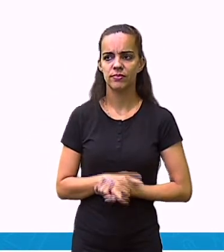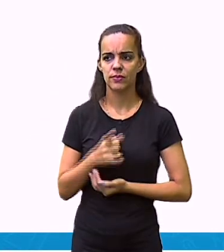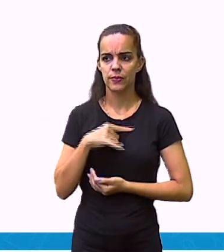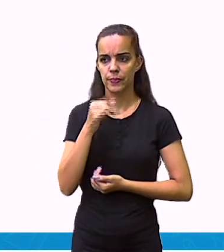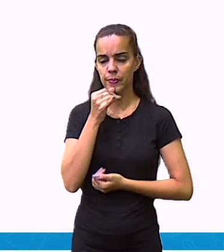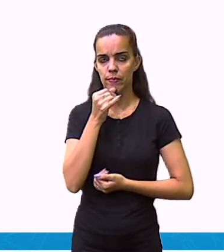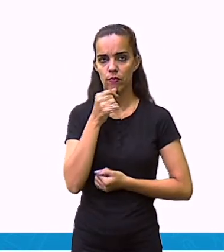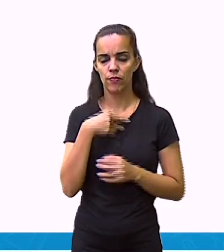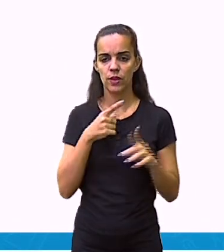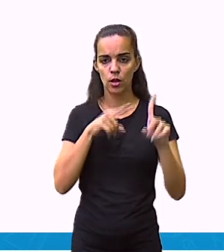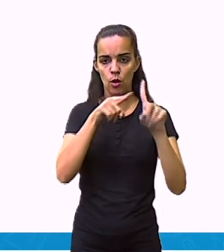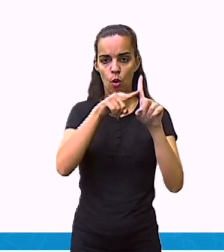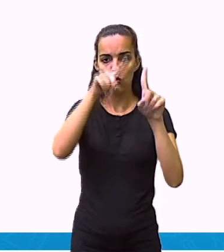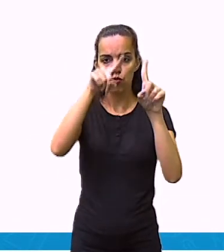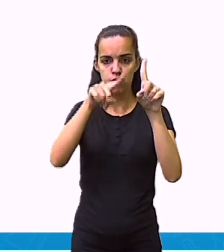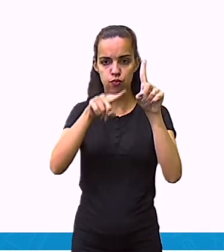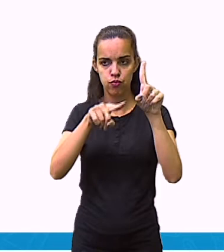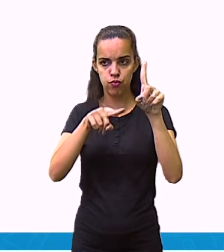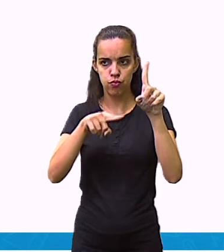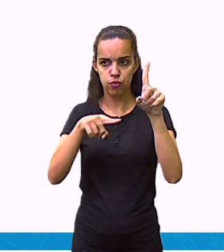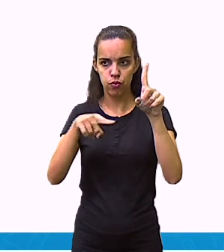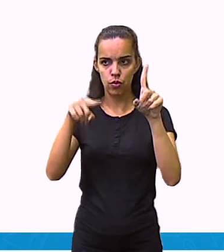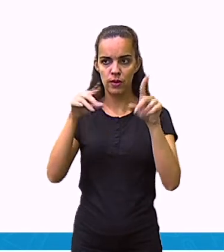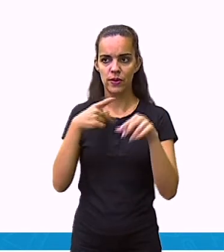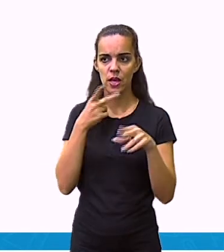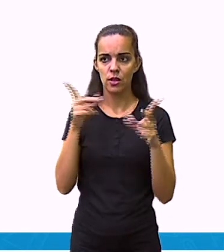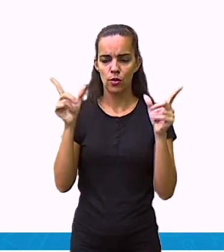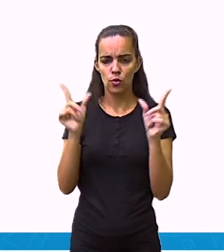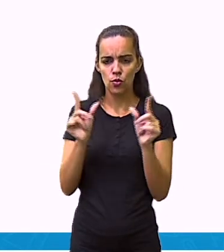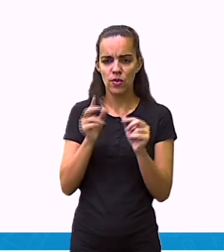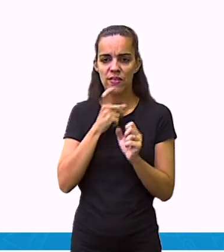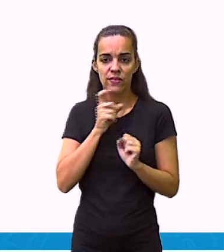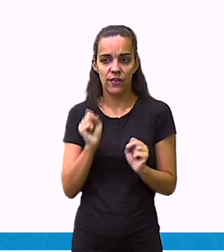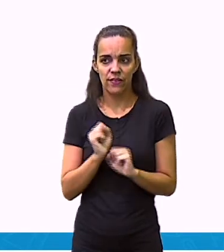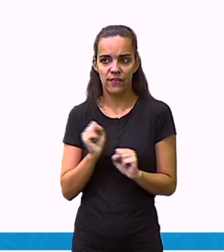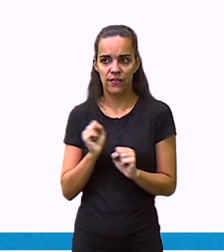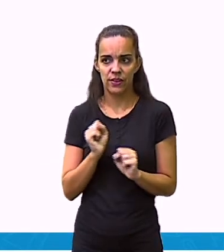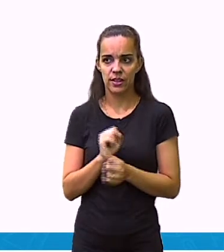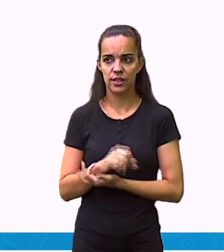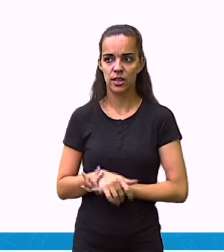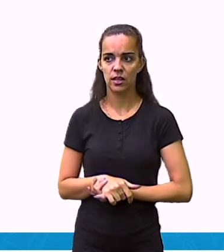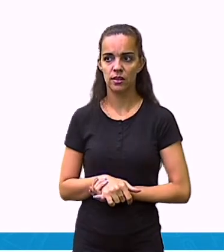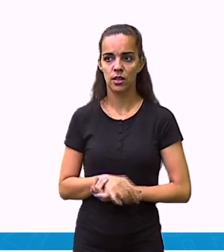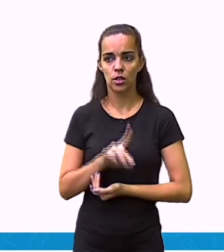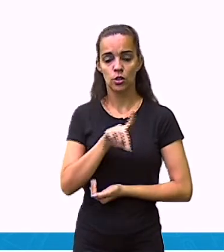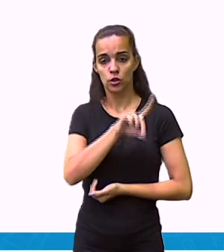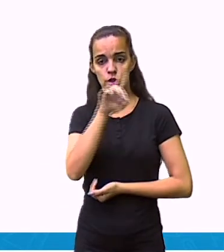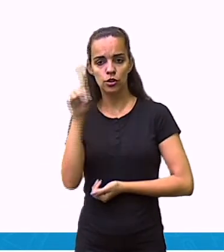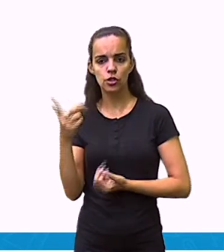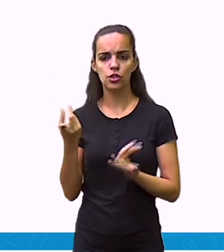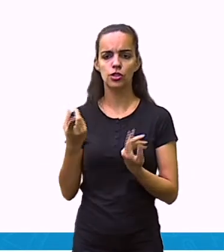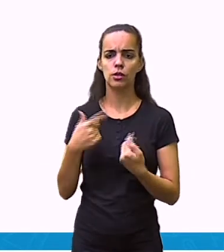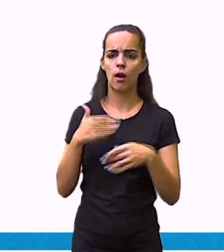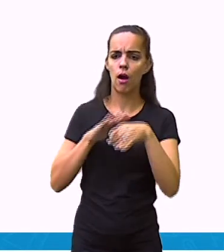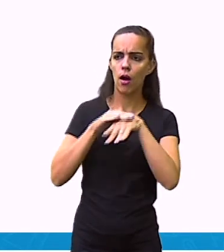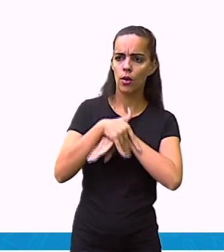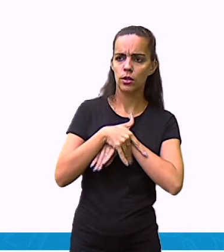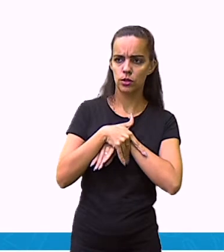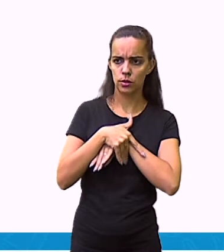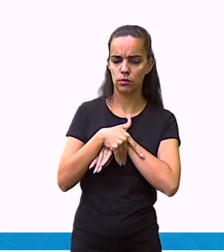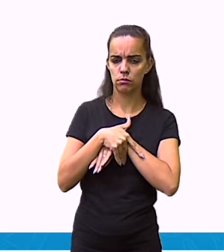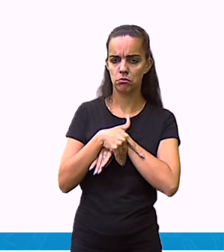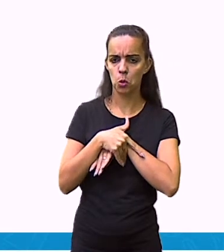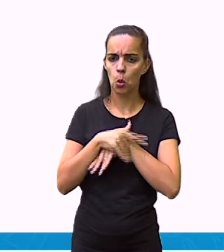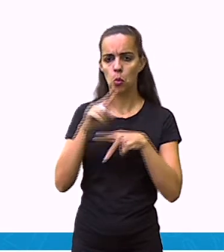de temperatura, a redução da temperatura vai ficando mais frio durante o dia, durante a noite ou